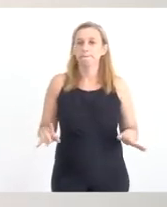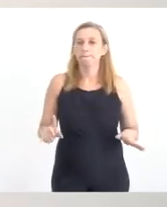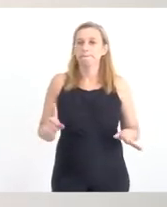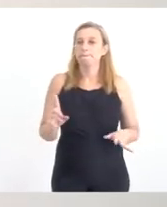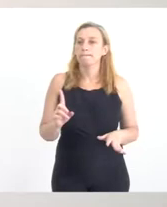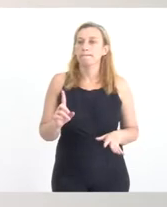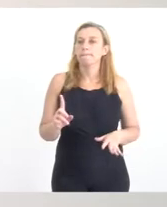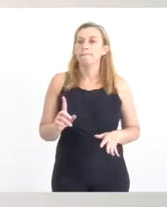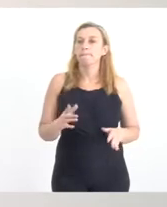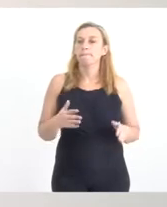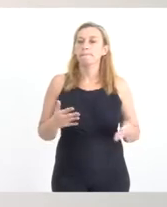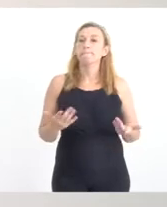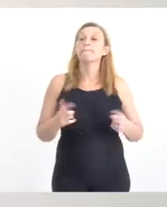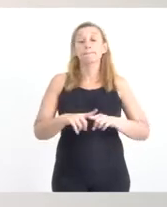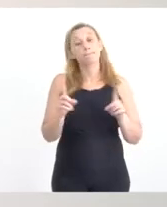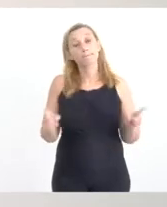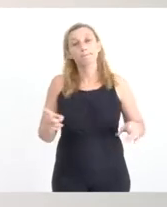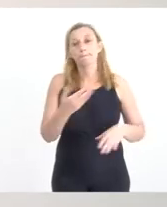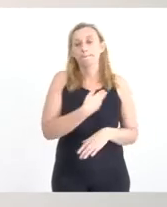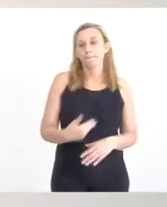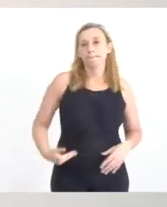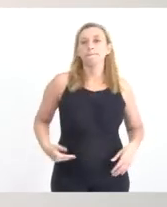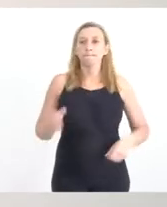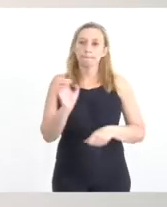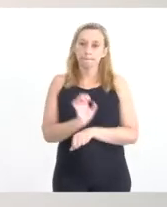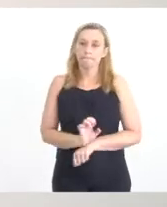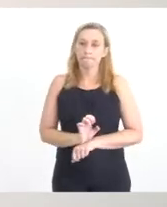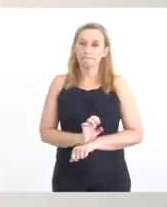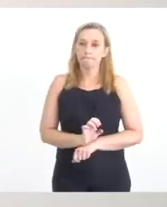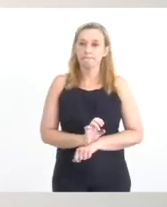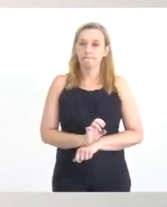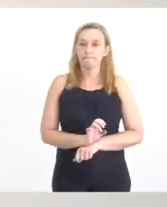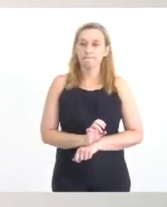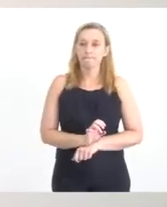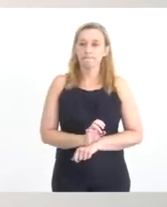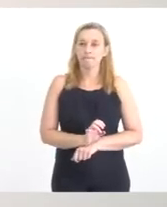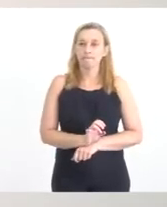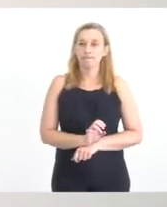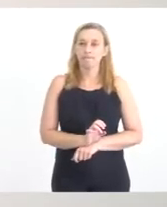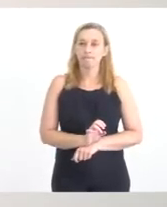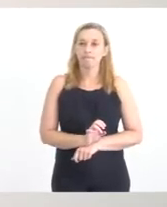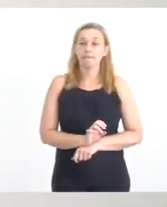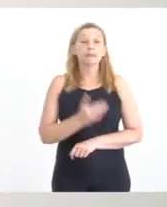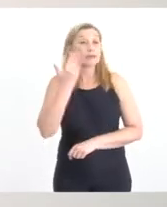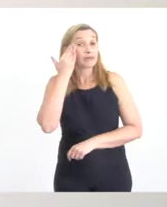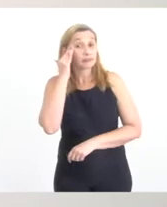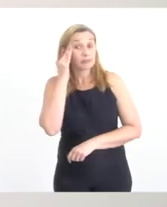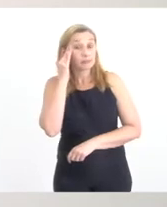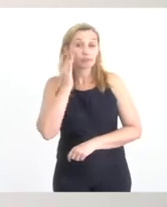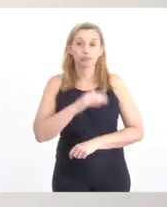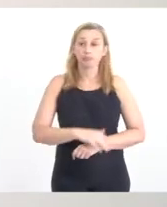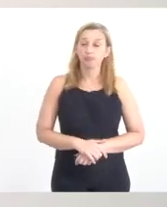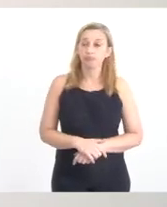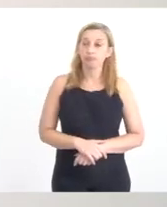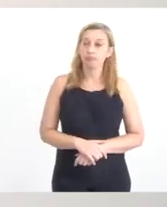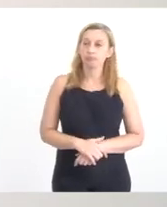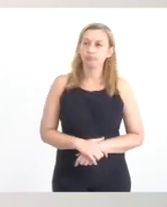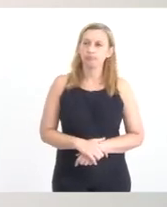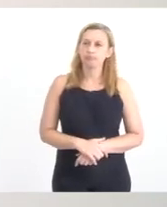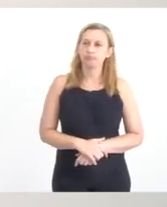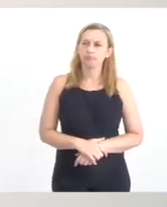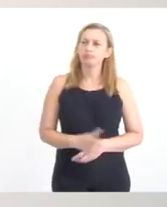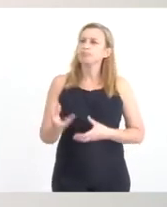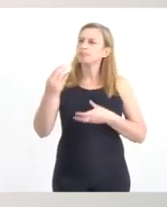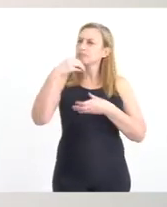excepcionais mas o Governo do Estado ao invés de entender que foi